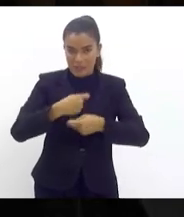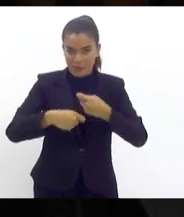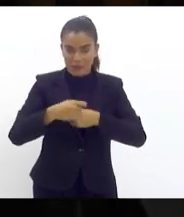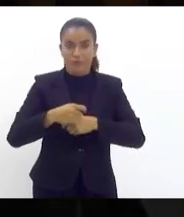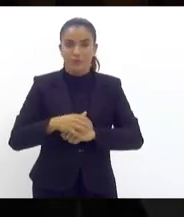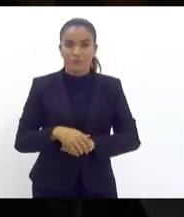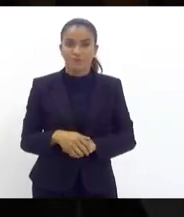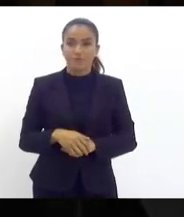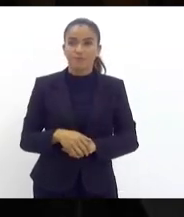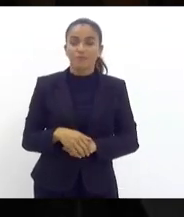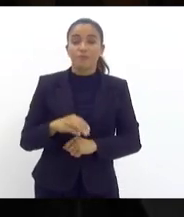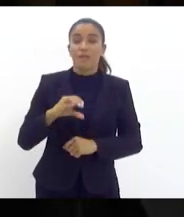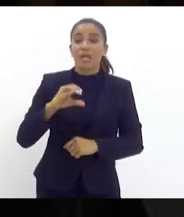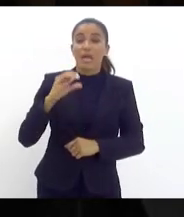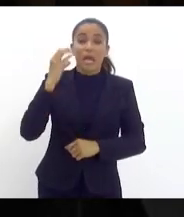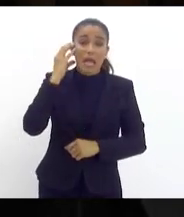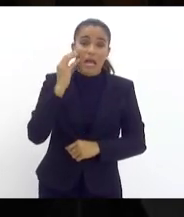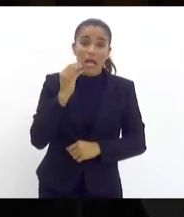Haddad,